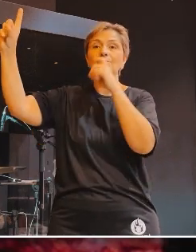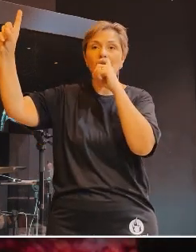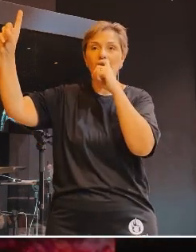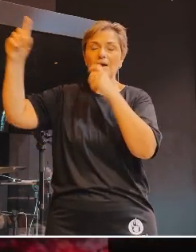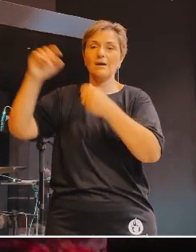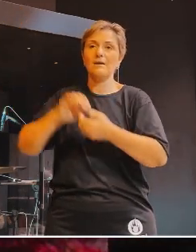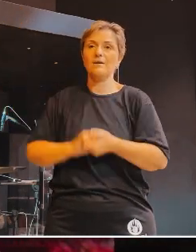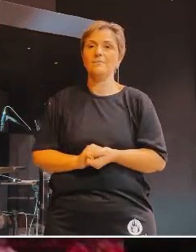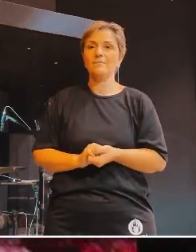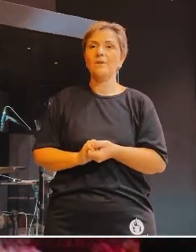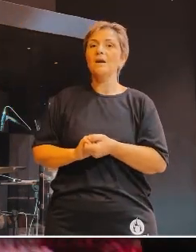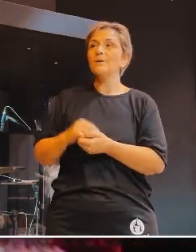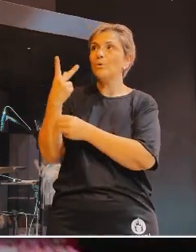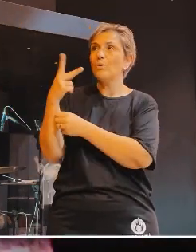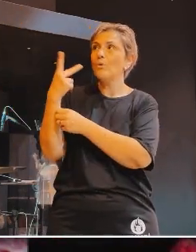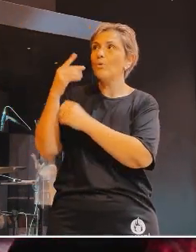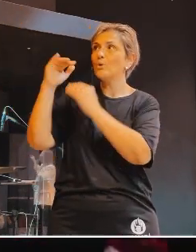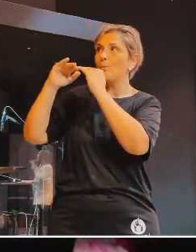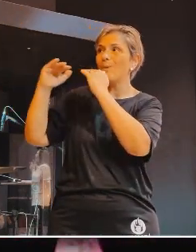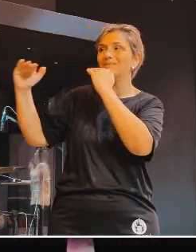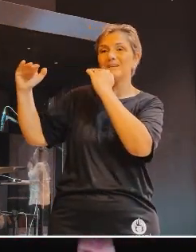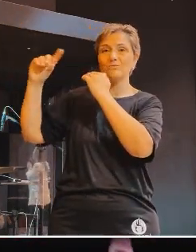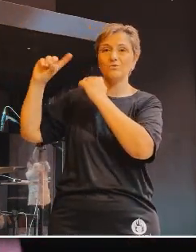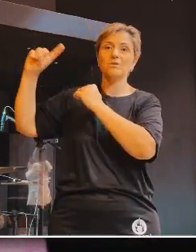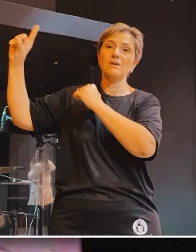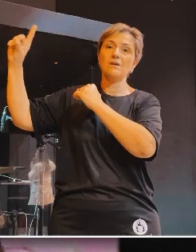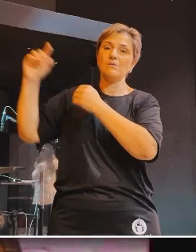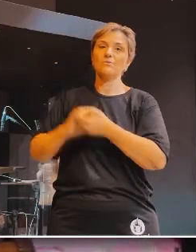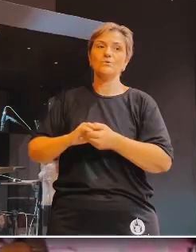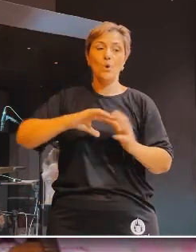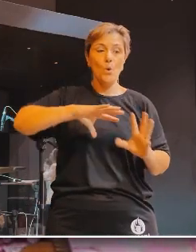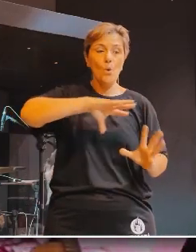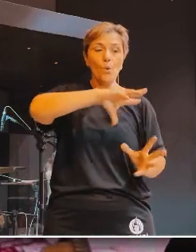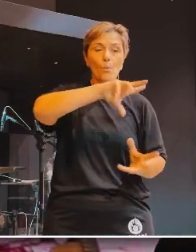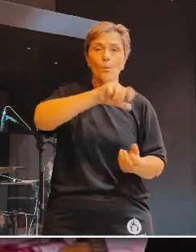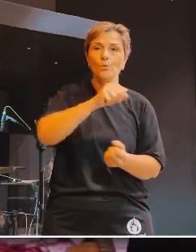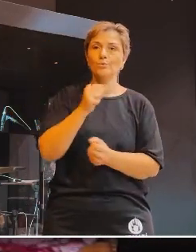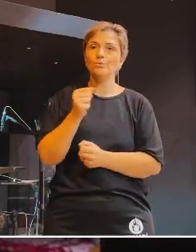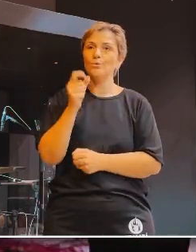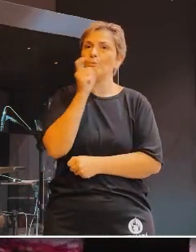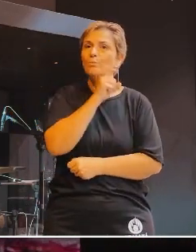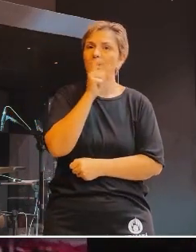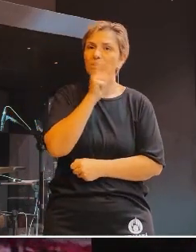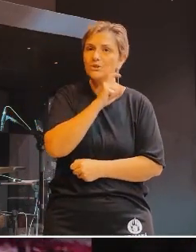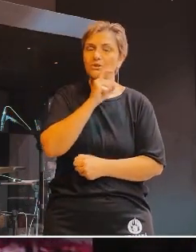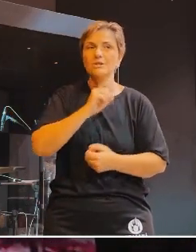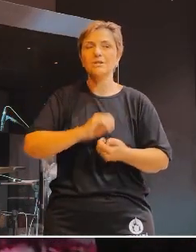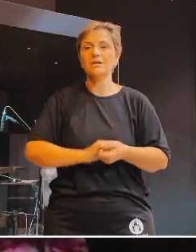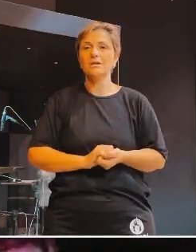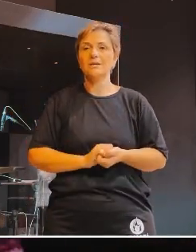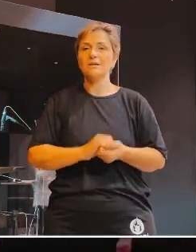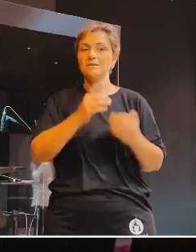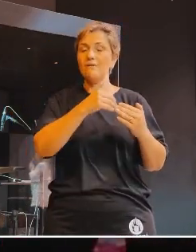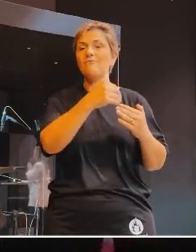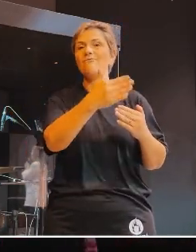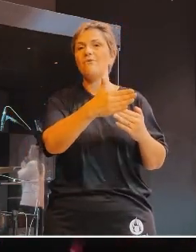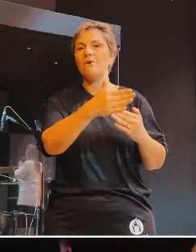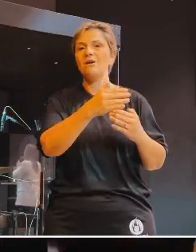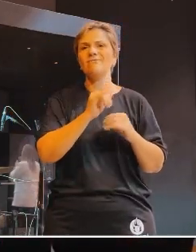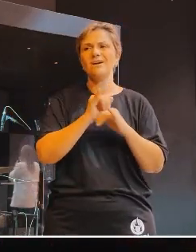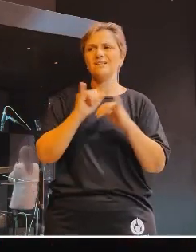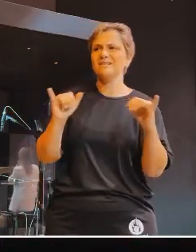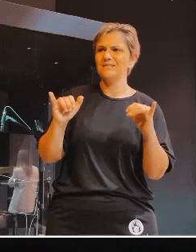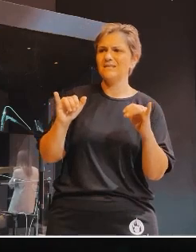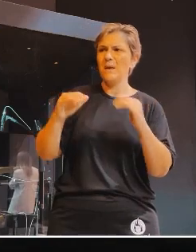de Deus. O mundo aí fora, com as suas mentiras e vã doutrinações, vão